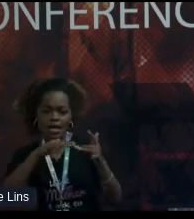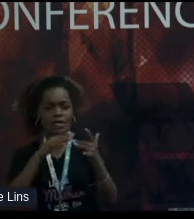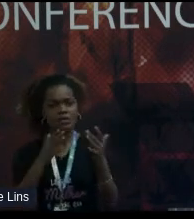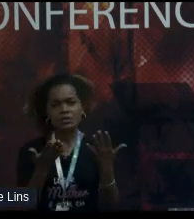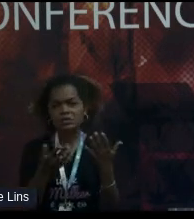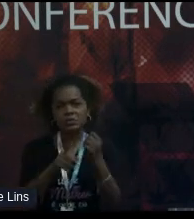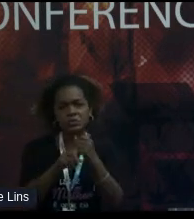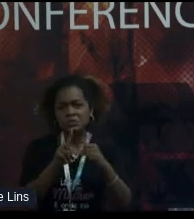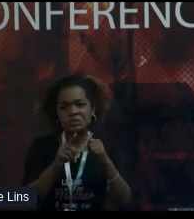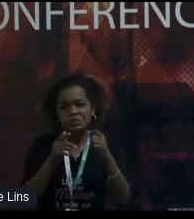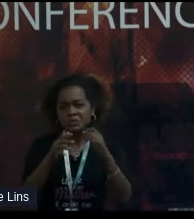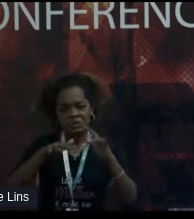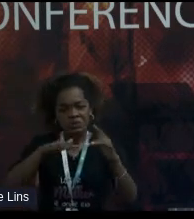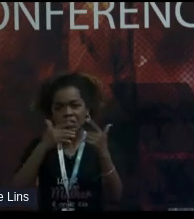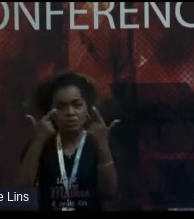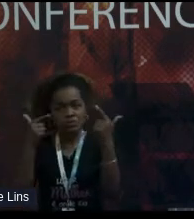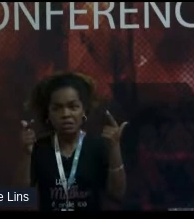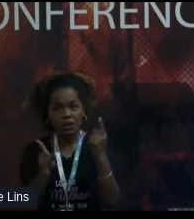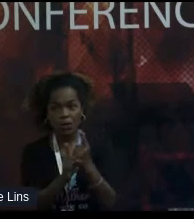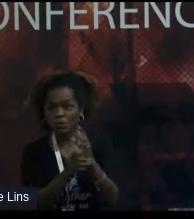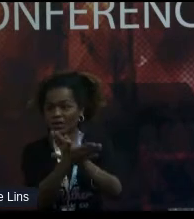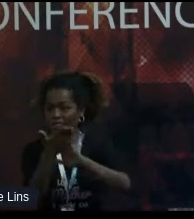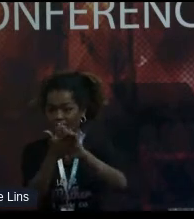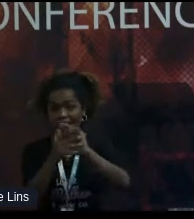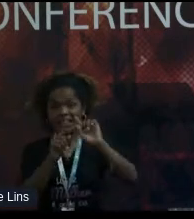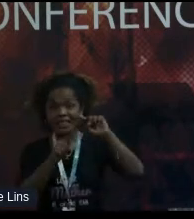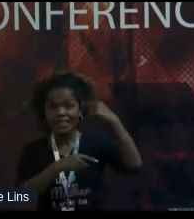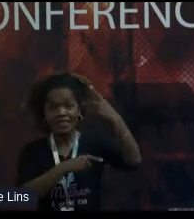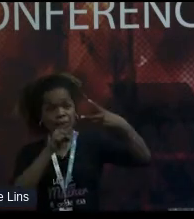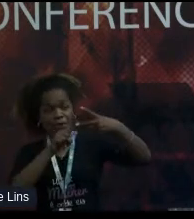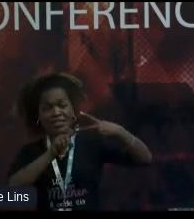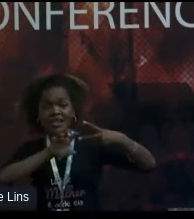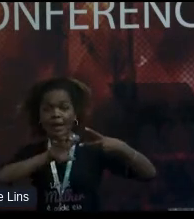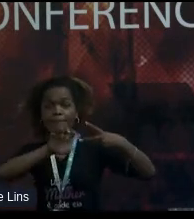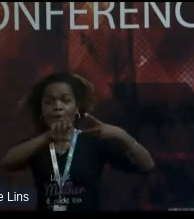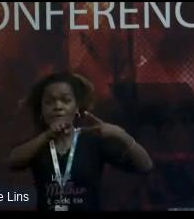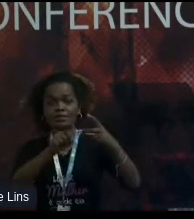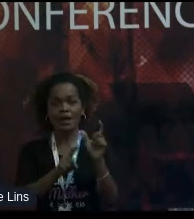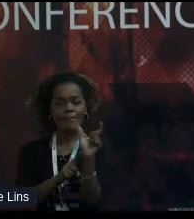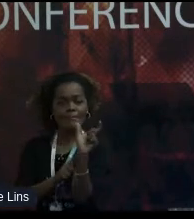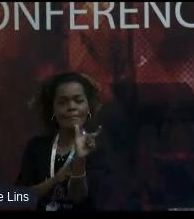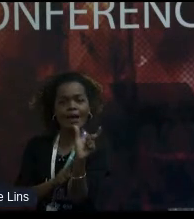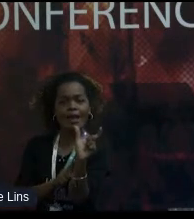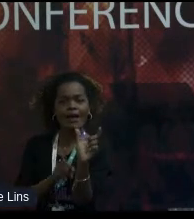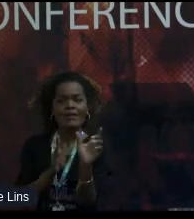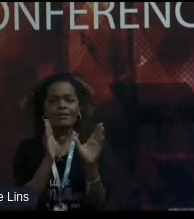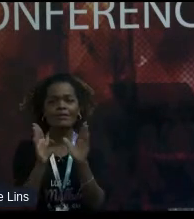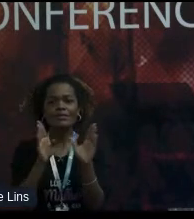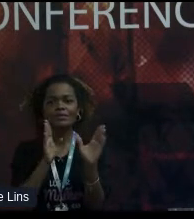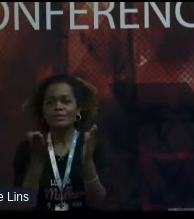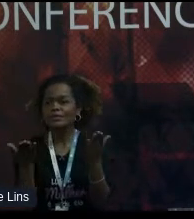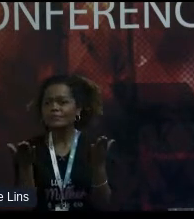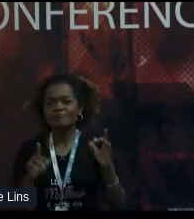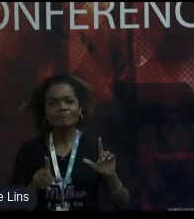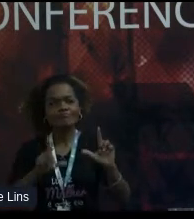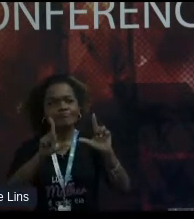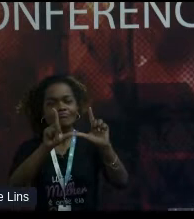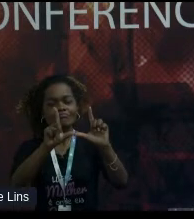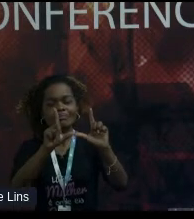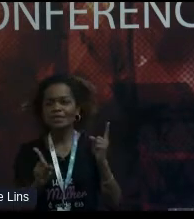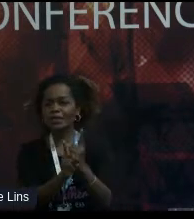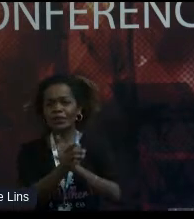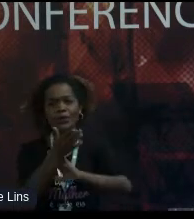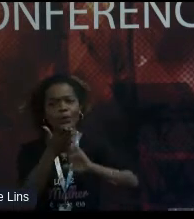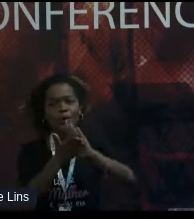encontrou nada a respeito. E depois ele fez uma busca pela palavra Facebook naquela página, para ver se ele a encontrava. E também